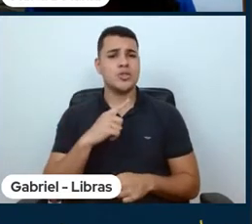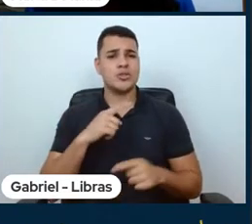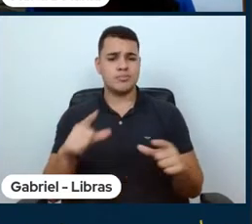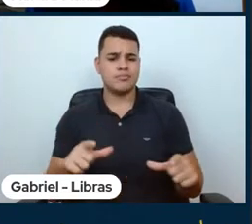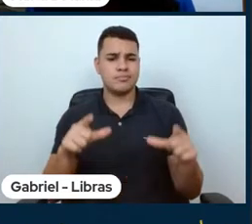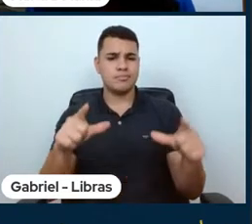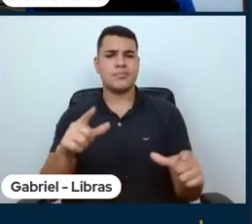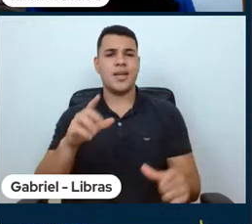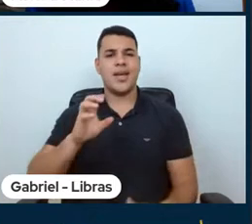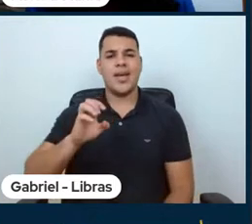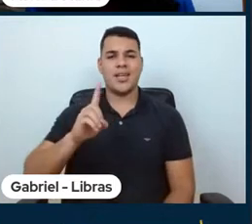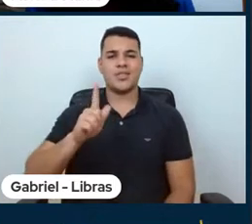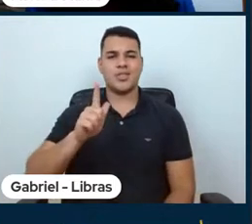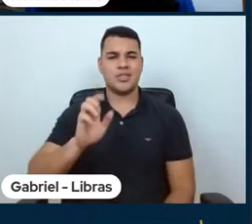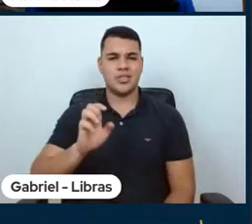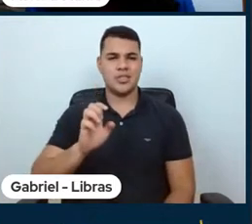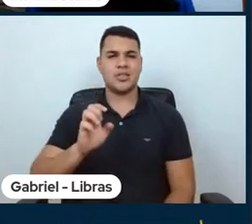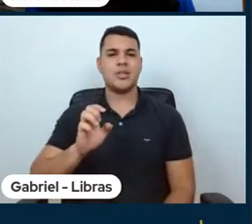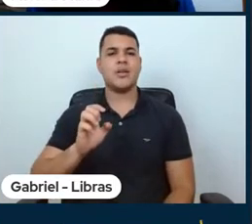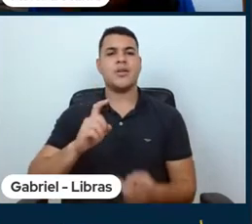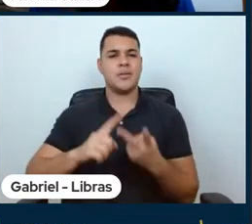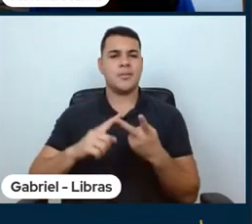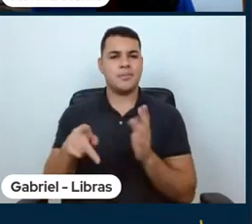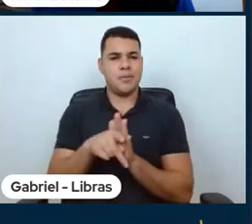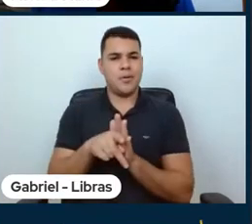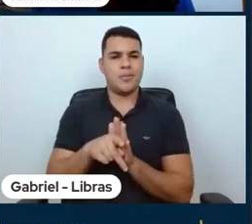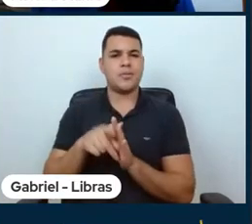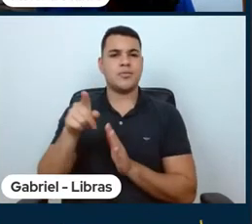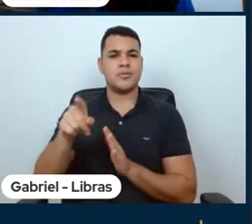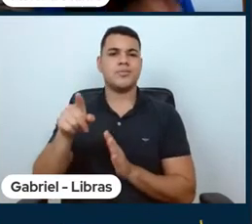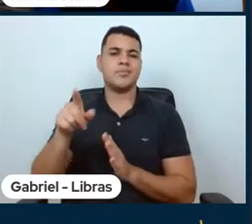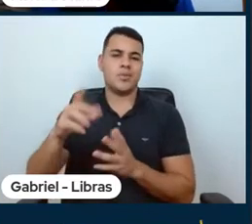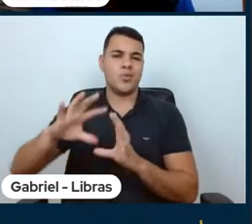Azure, que era Azure Data Scientist Associate.